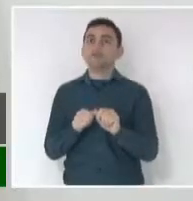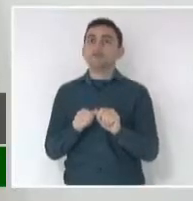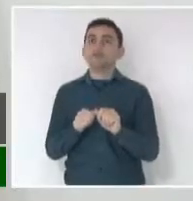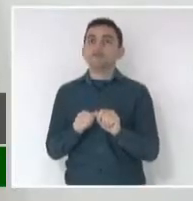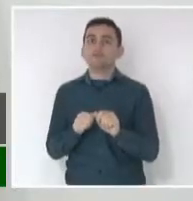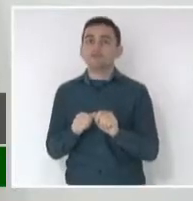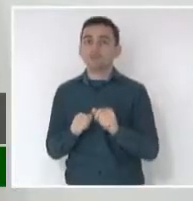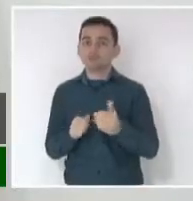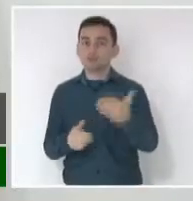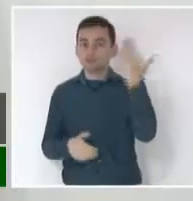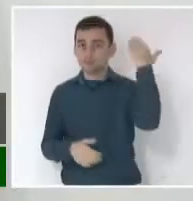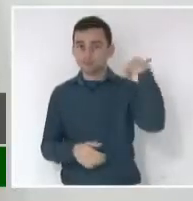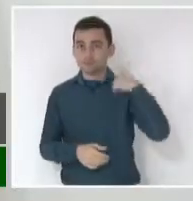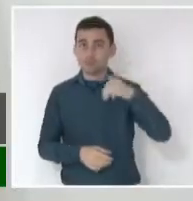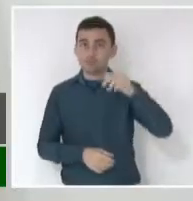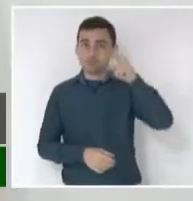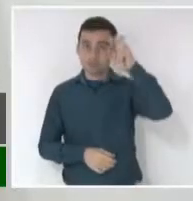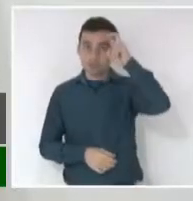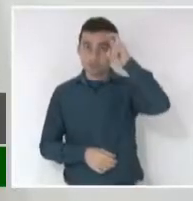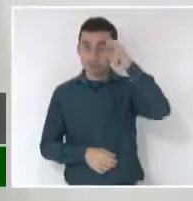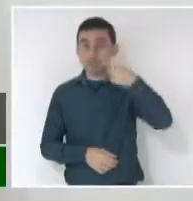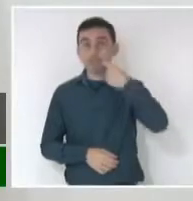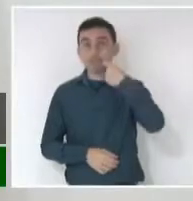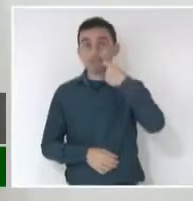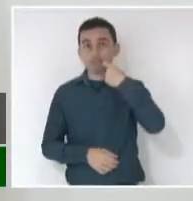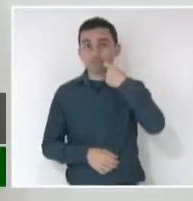na última quinta e sexta-feira,